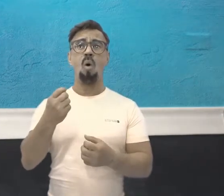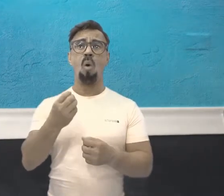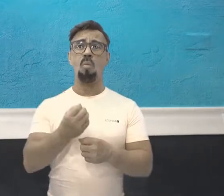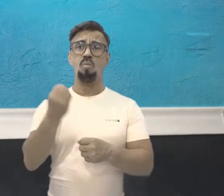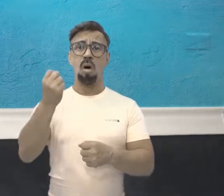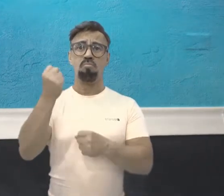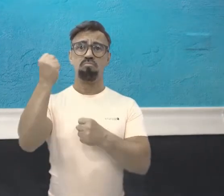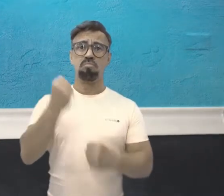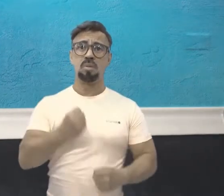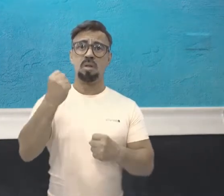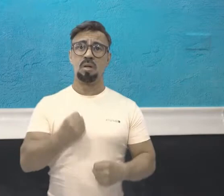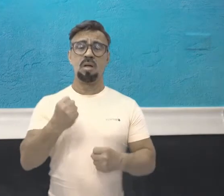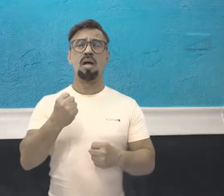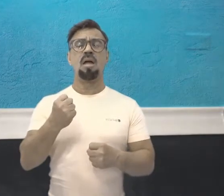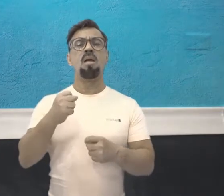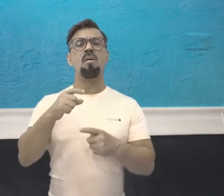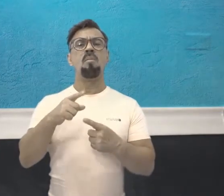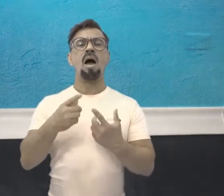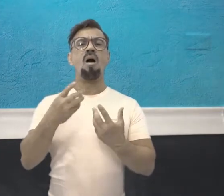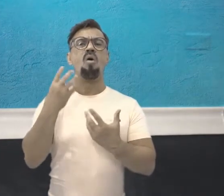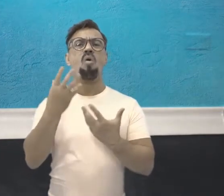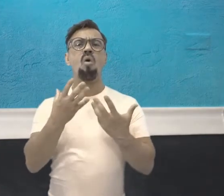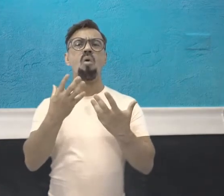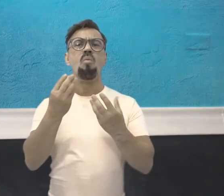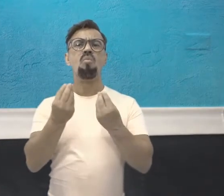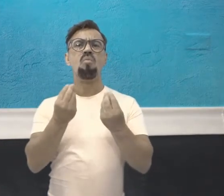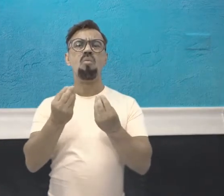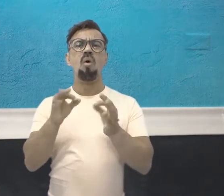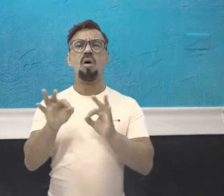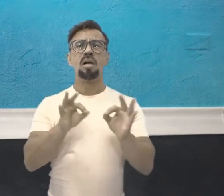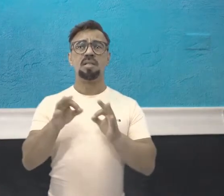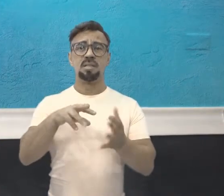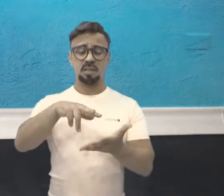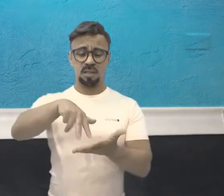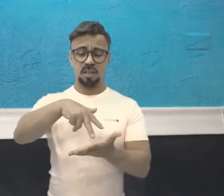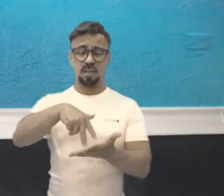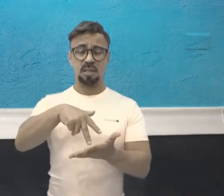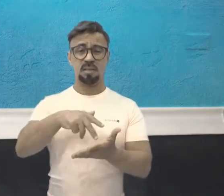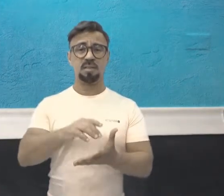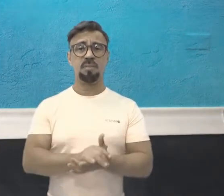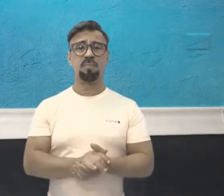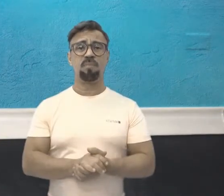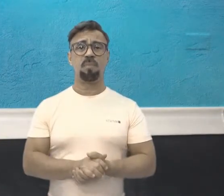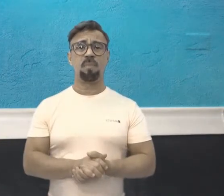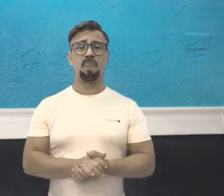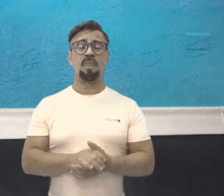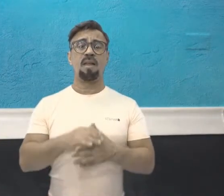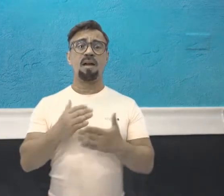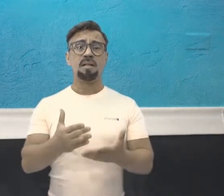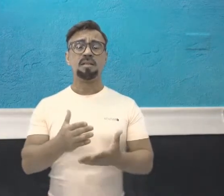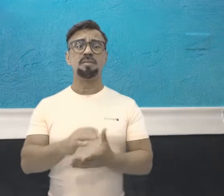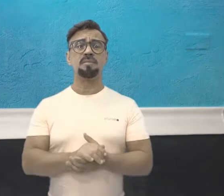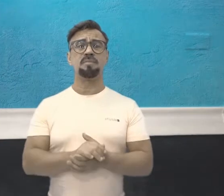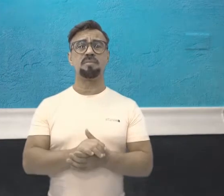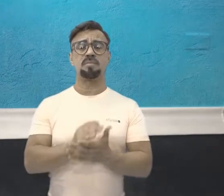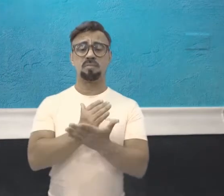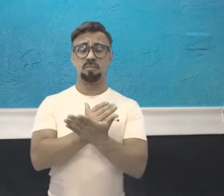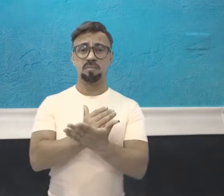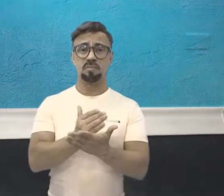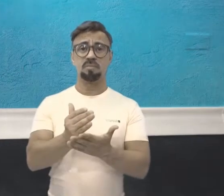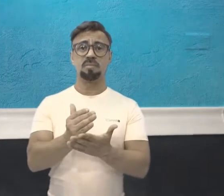do rifle free no chão para marcar essa dança e aí se tornou